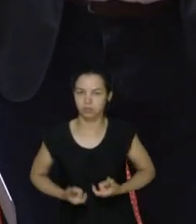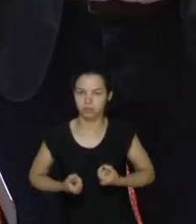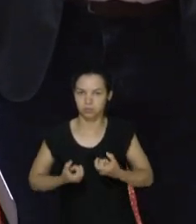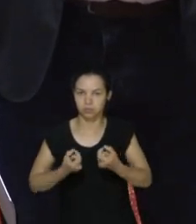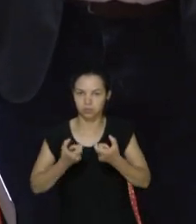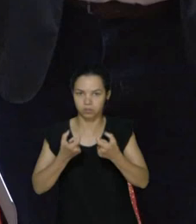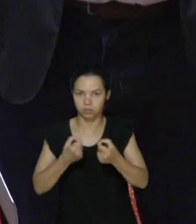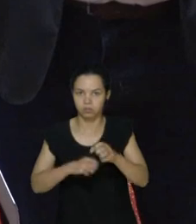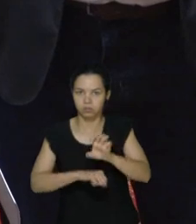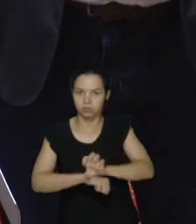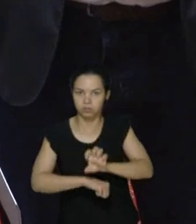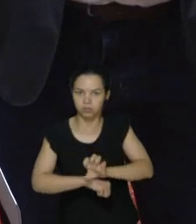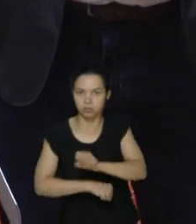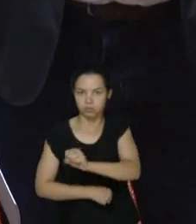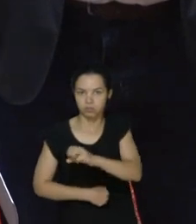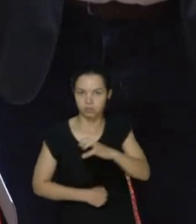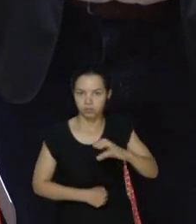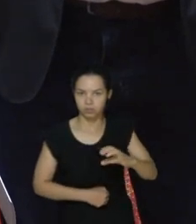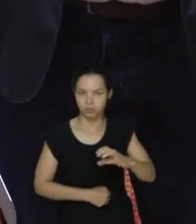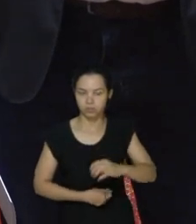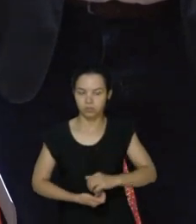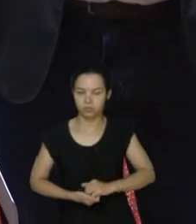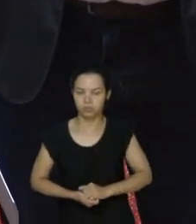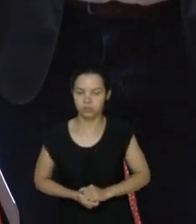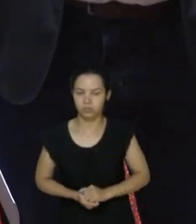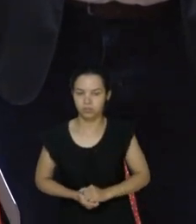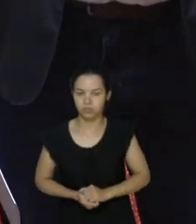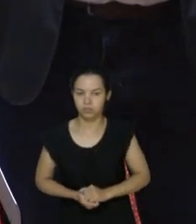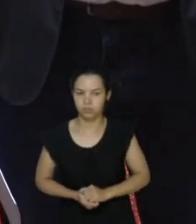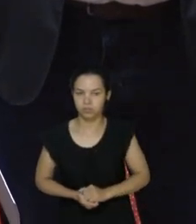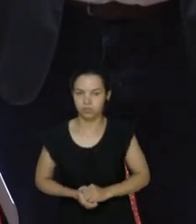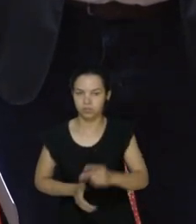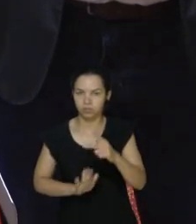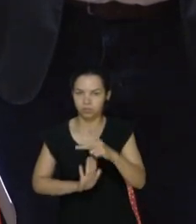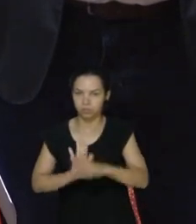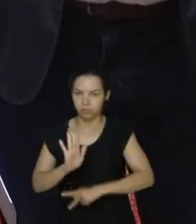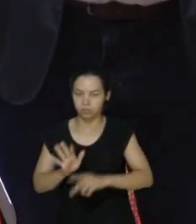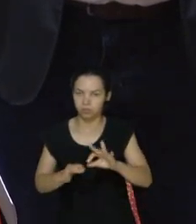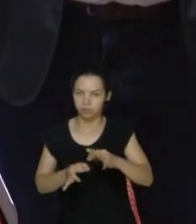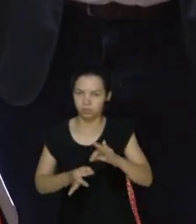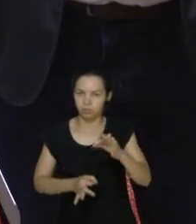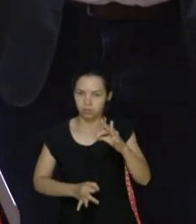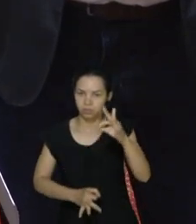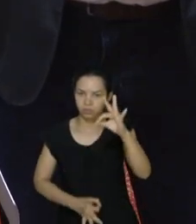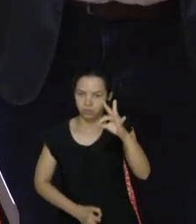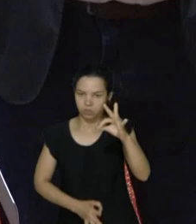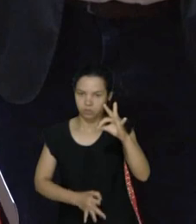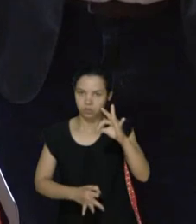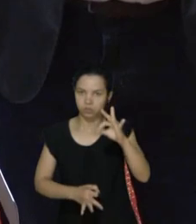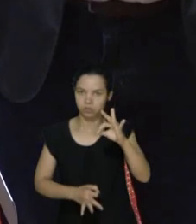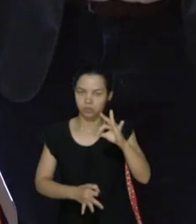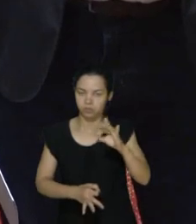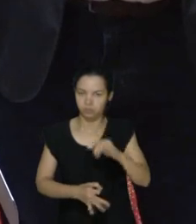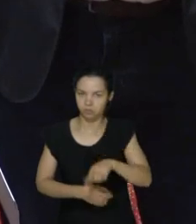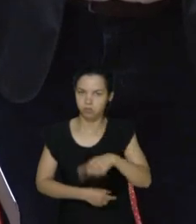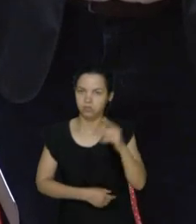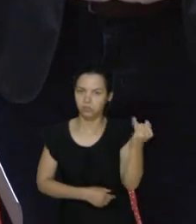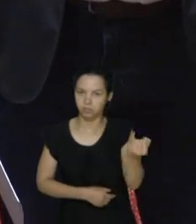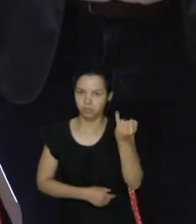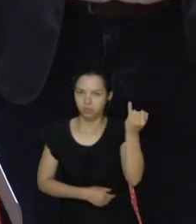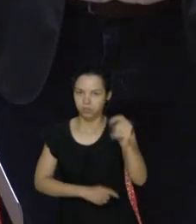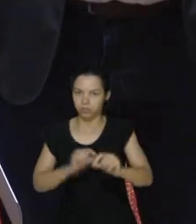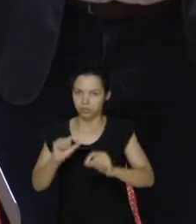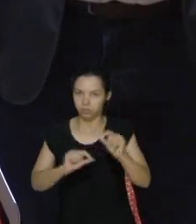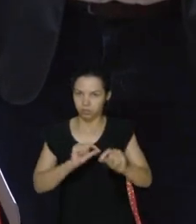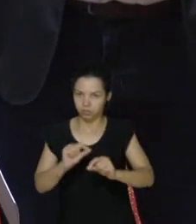Santa Catarina. É um projeto extenso, mas um ponto muito importante é a